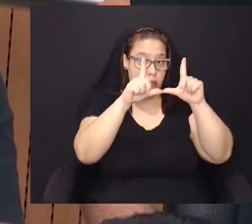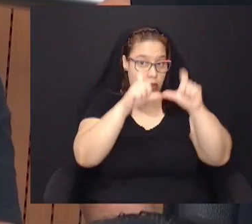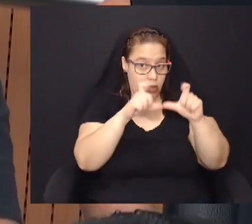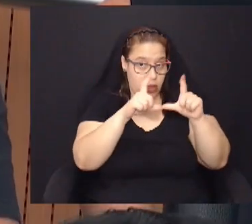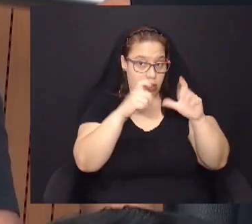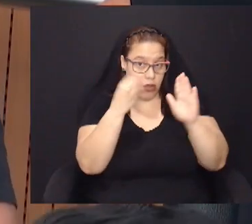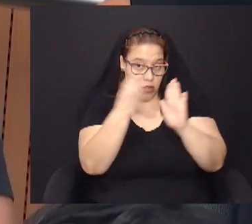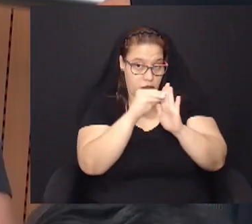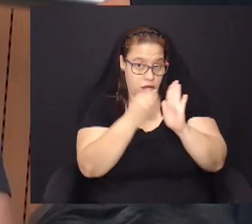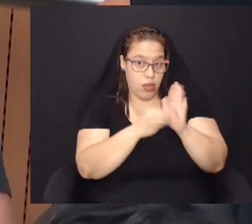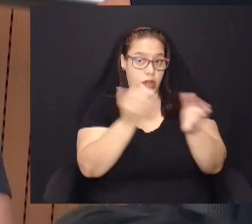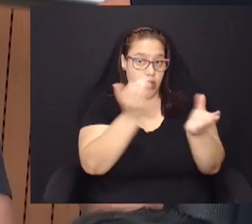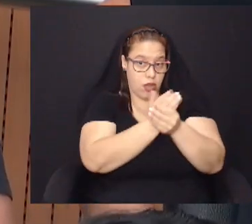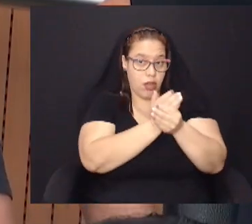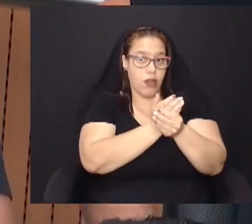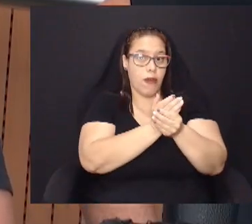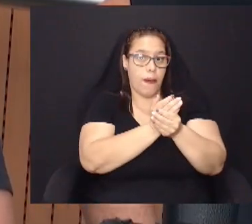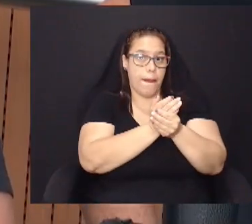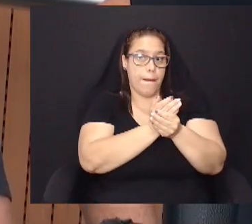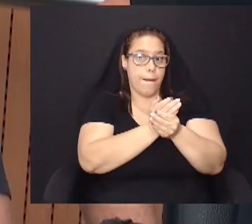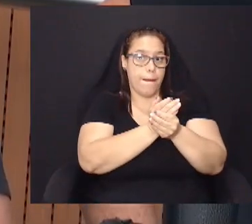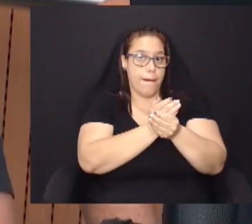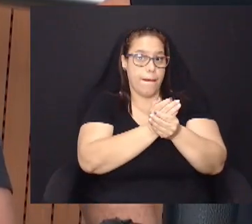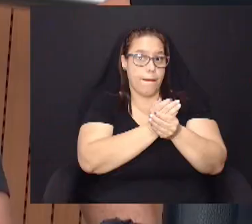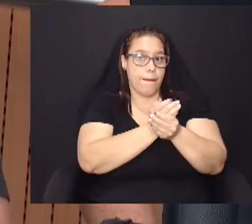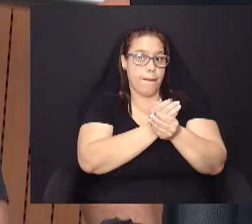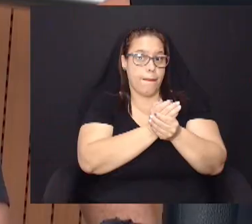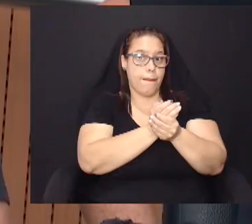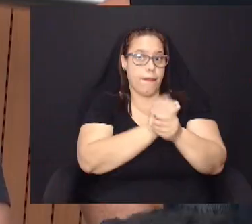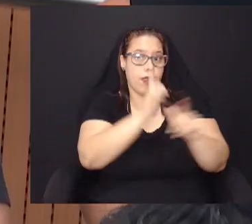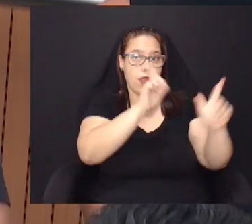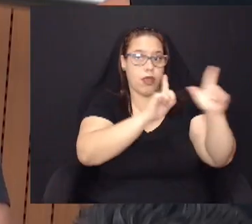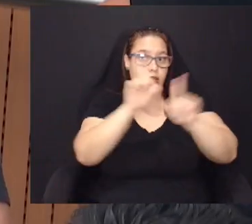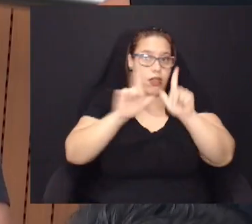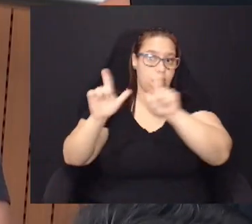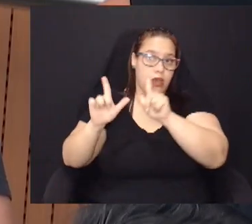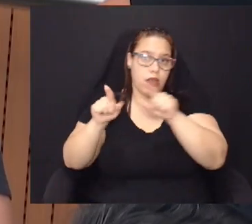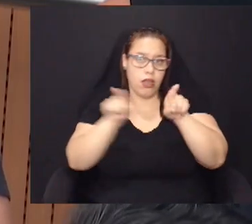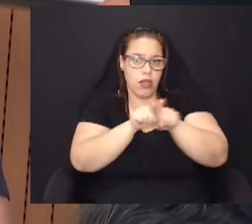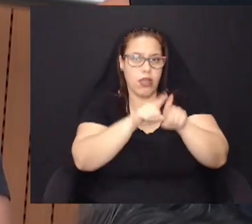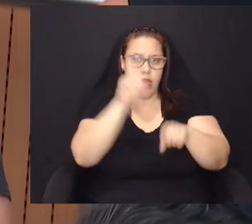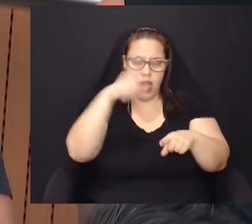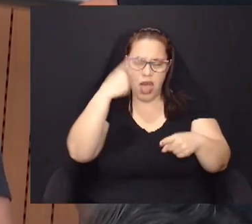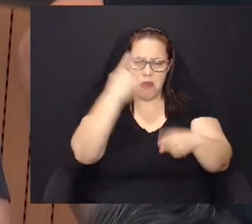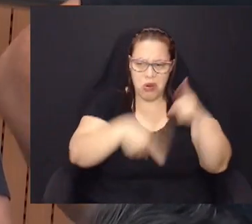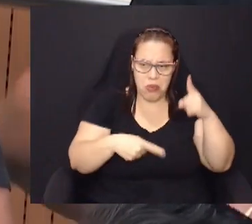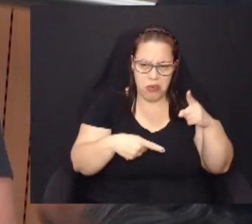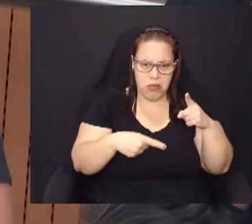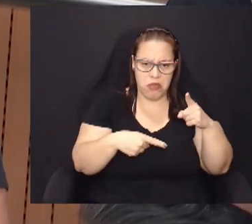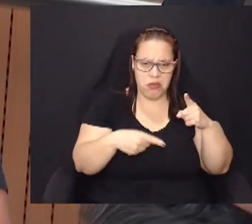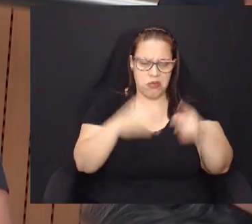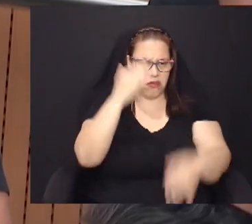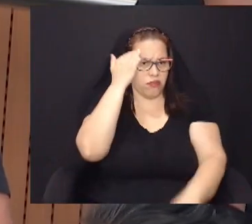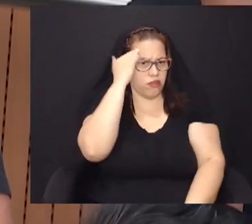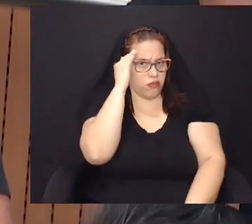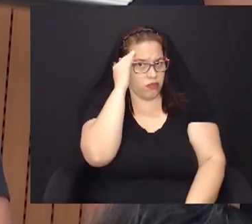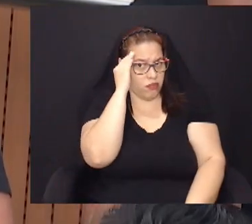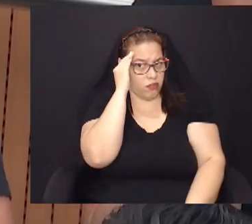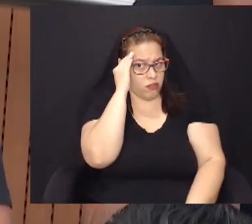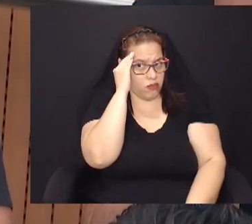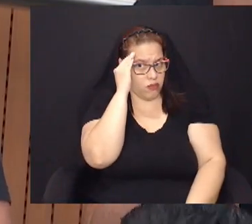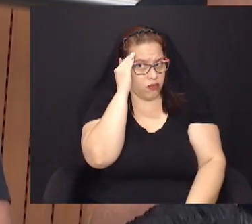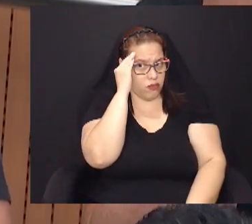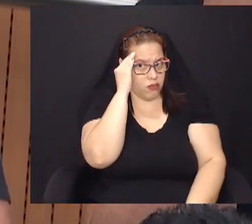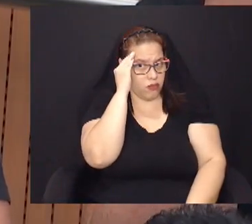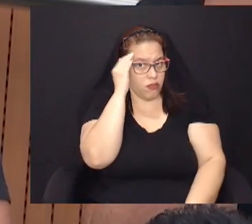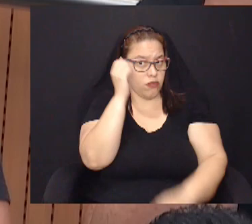anexou no processo, né? Que a gente tem televisão e televisão também é proibido. É isso que eu queria um entendimento. Por exemplo, o ano que